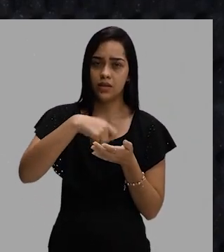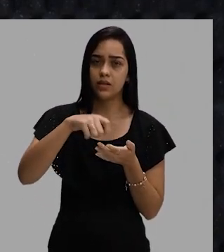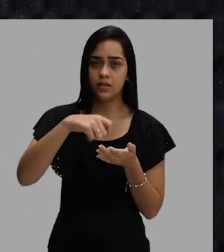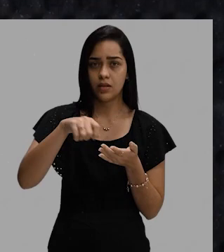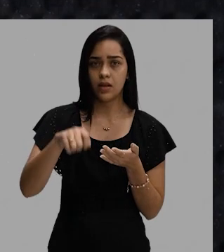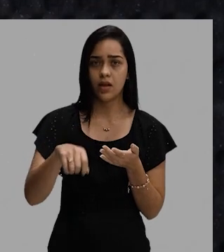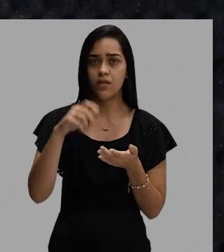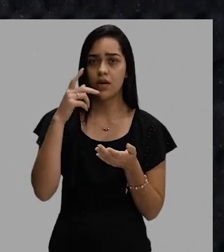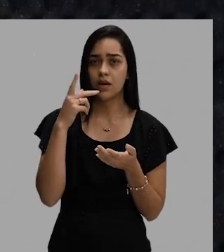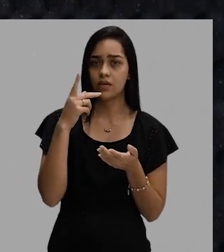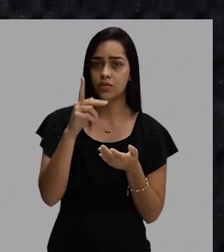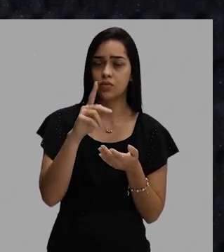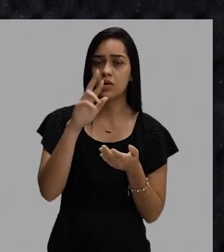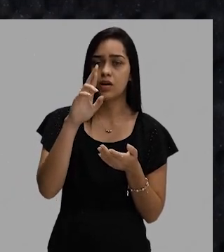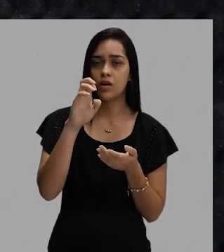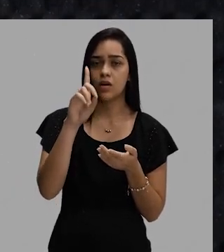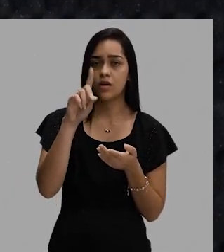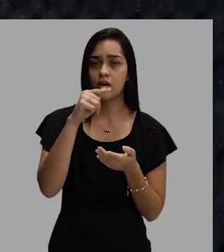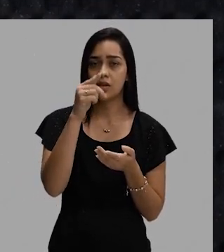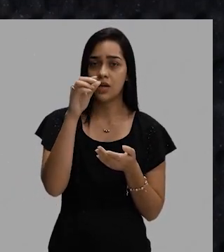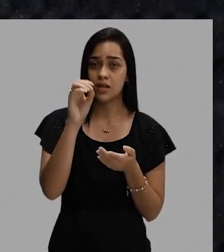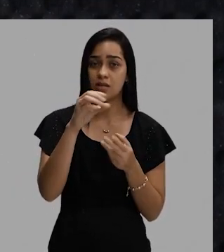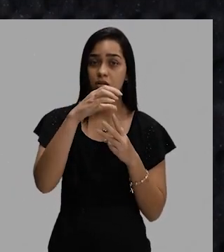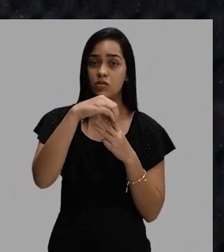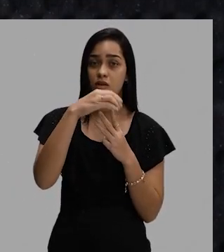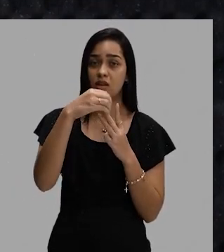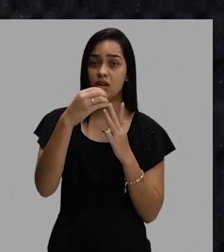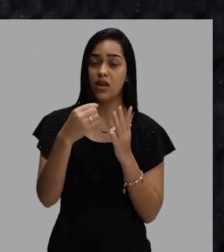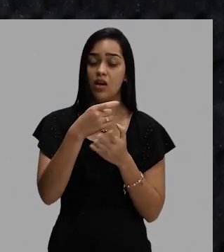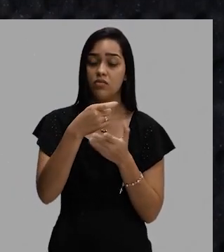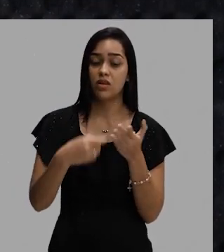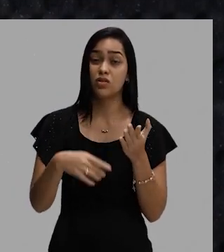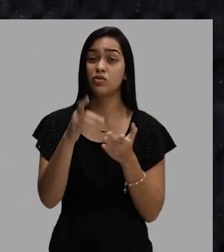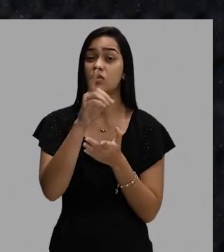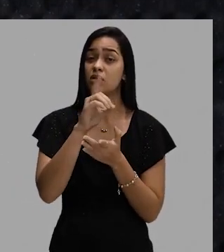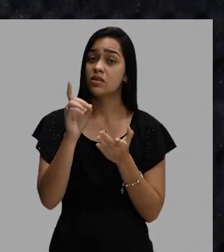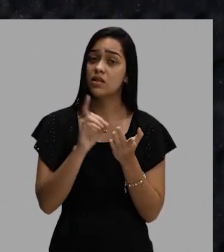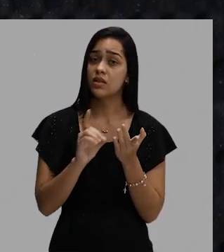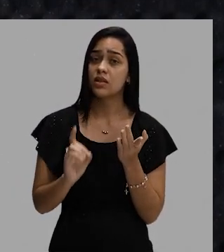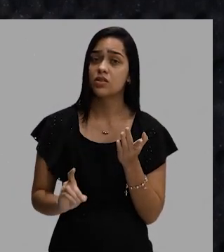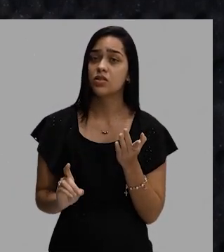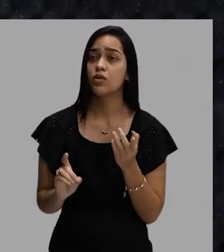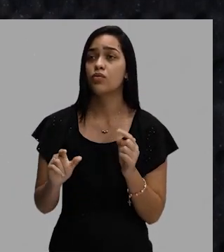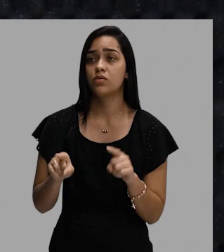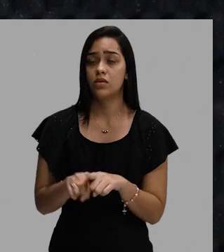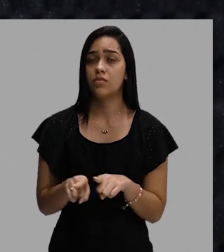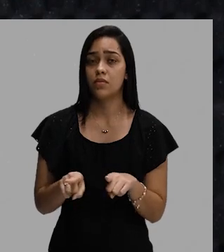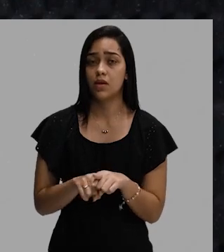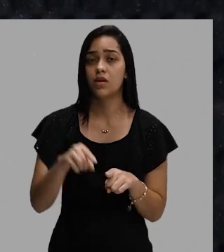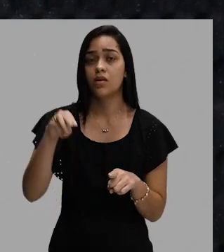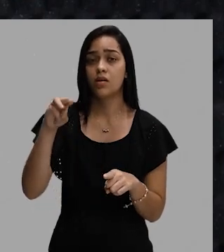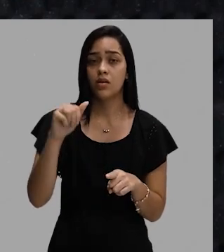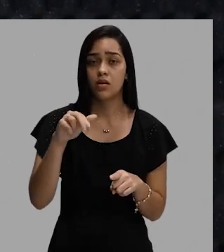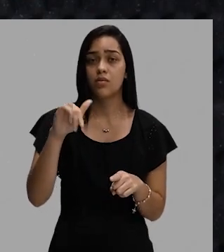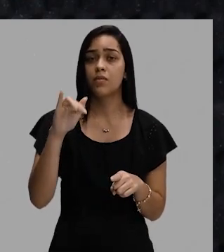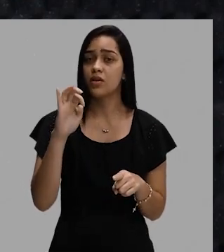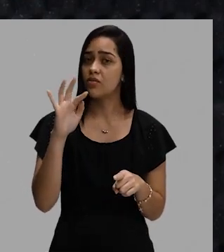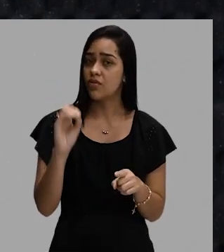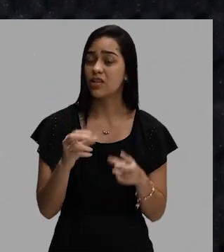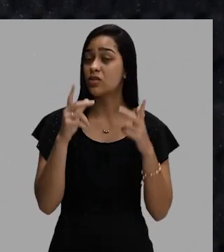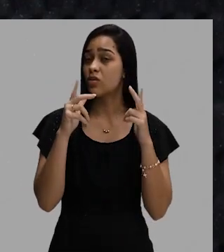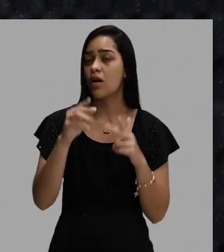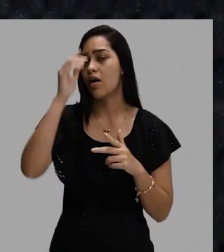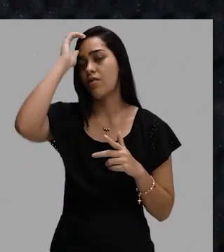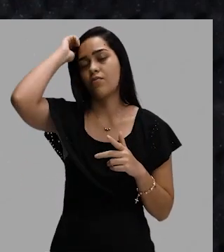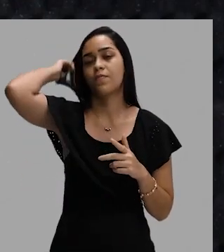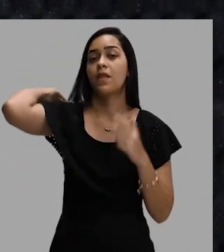escreve a sua redação de Enem, é um texto dissertativo, assim como o manifesto é um texto dissertativo. A